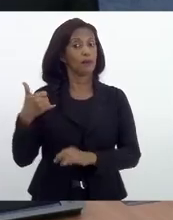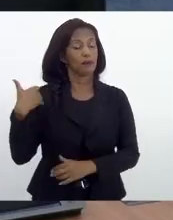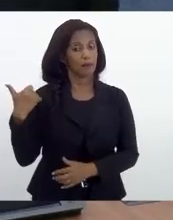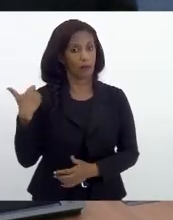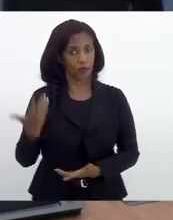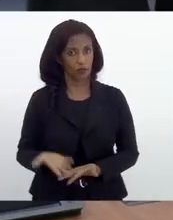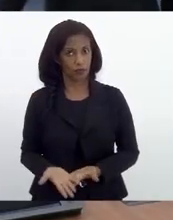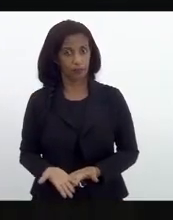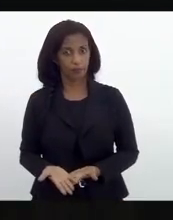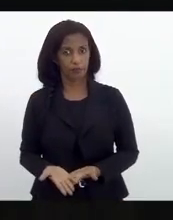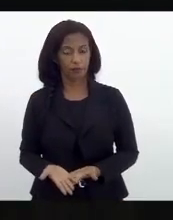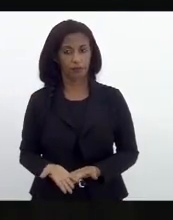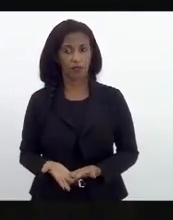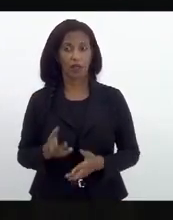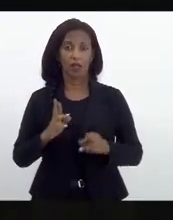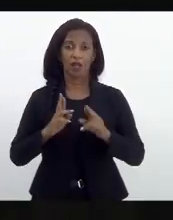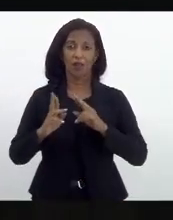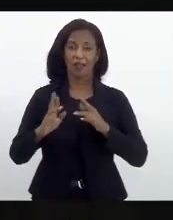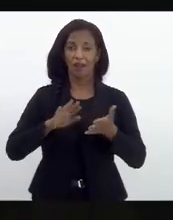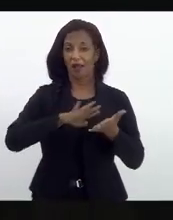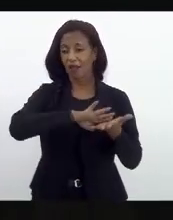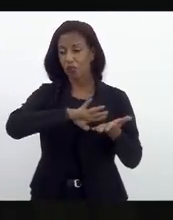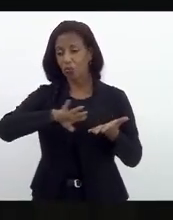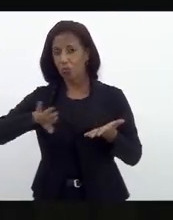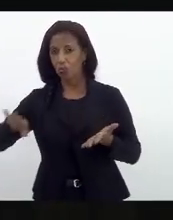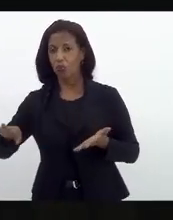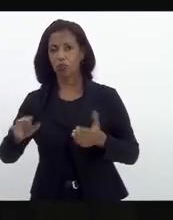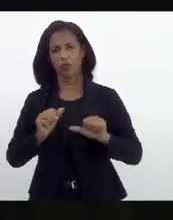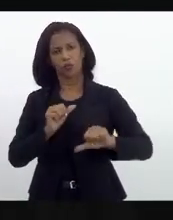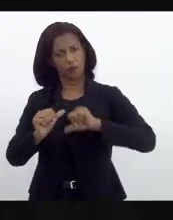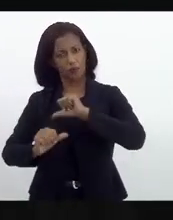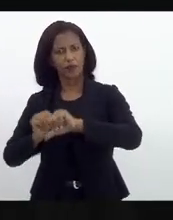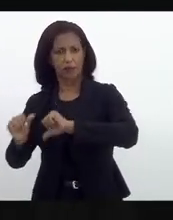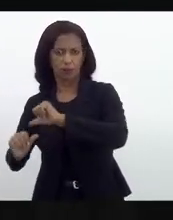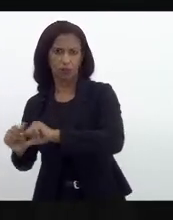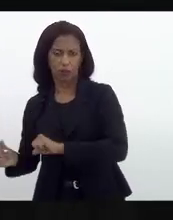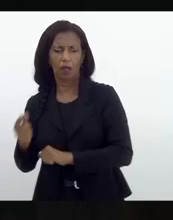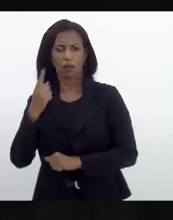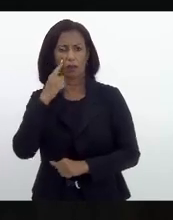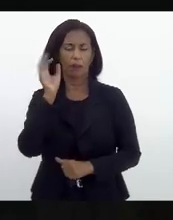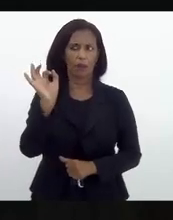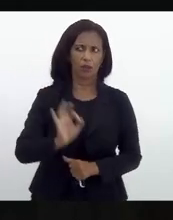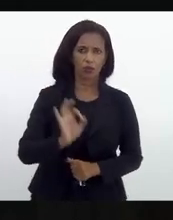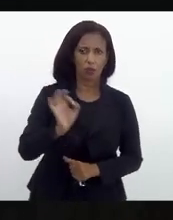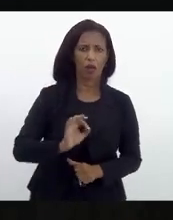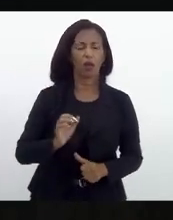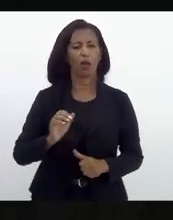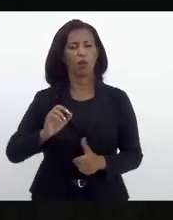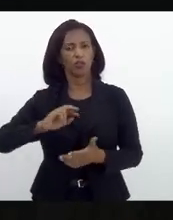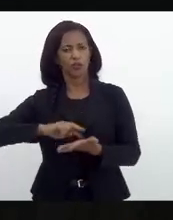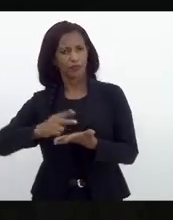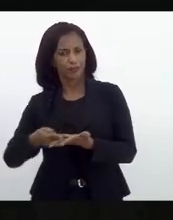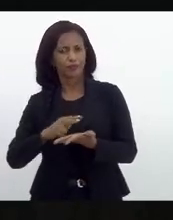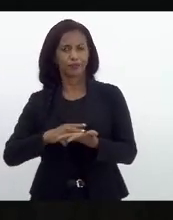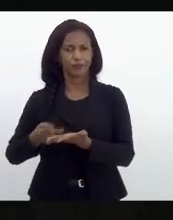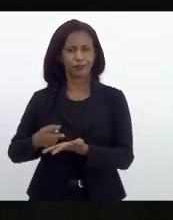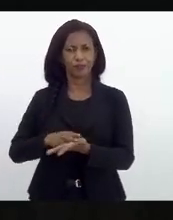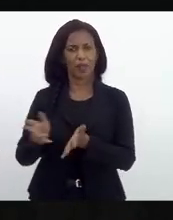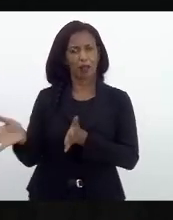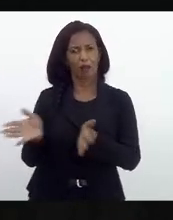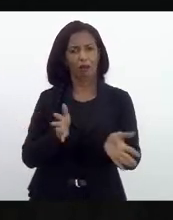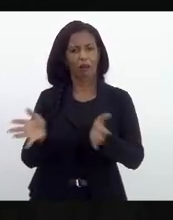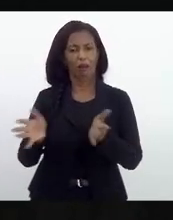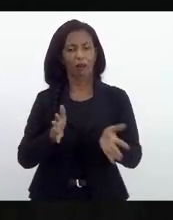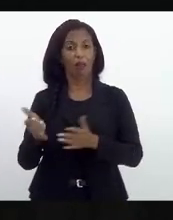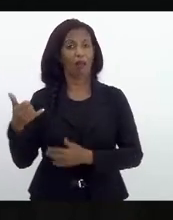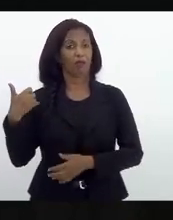em relação ao resto todo a gente vai fazer reduzir percentual fazemos chegamos na transição até